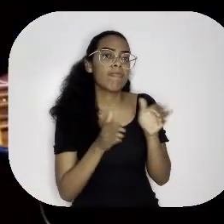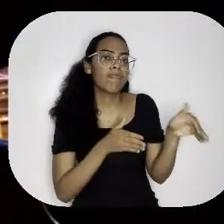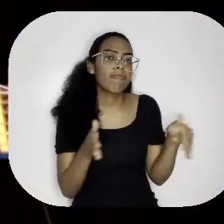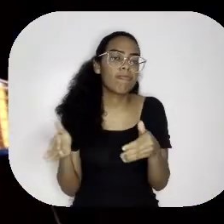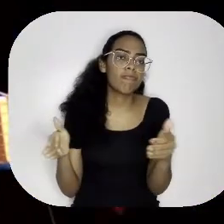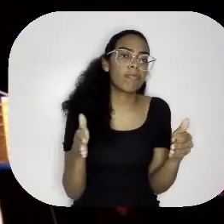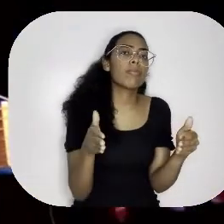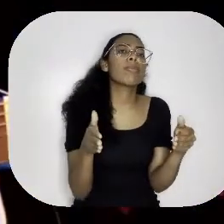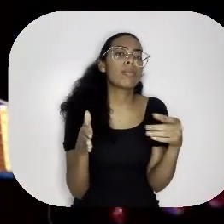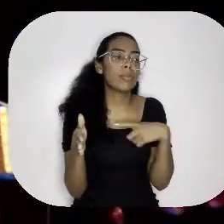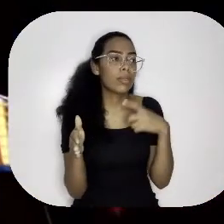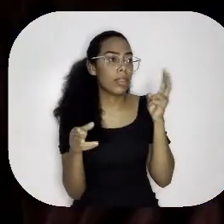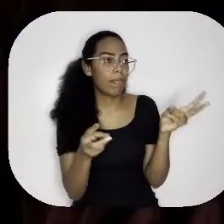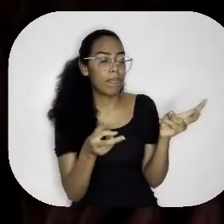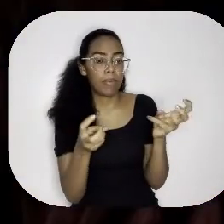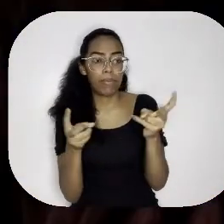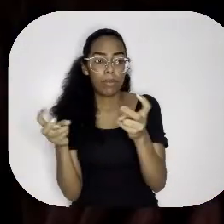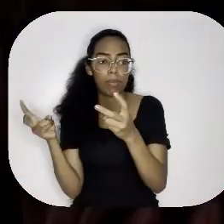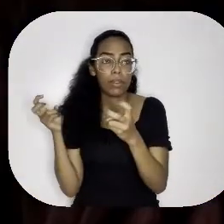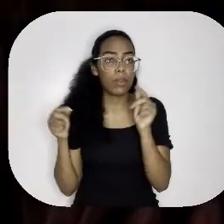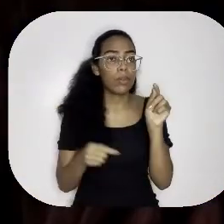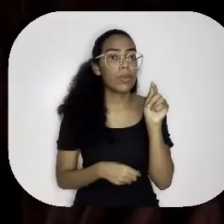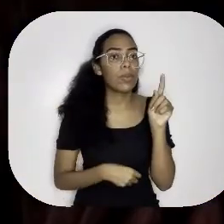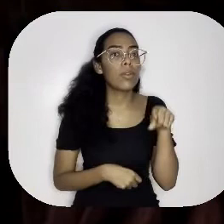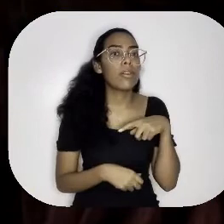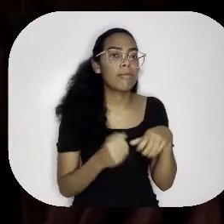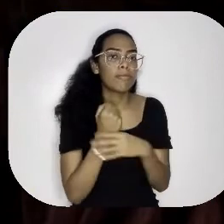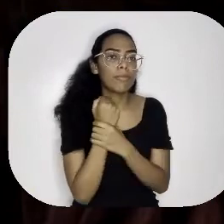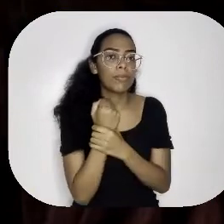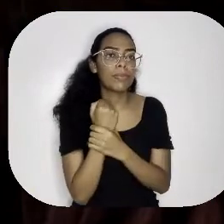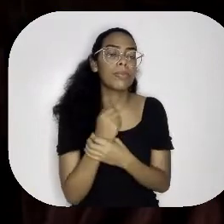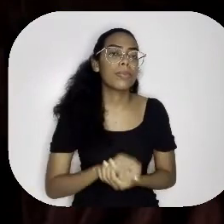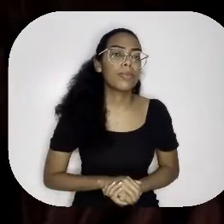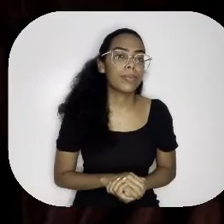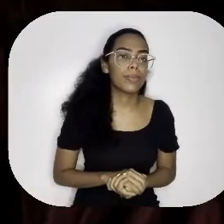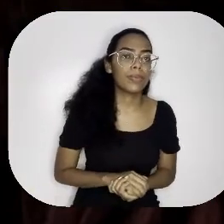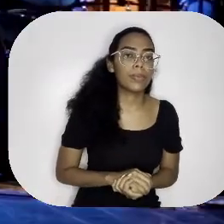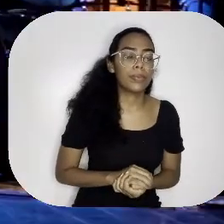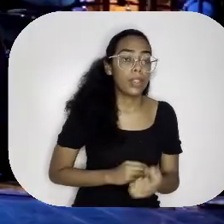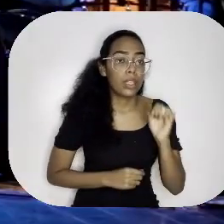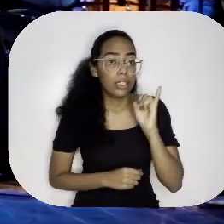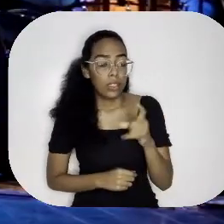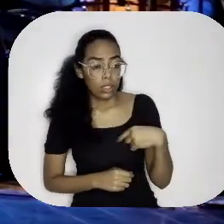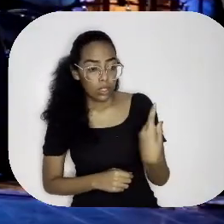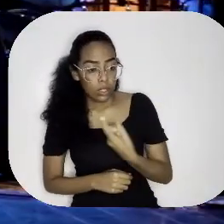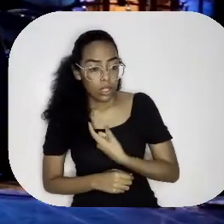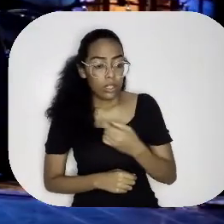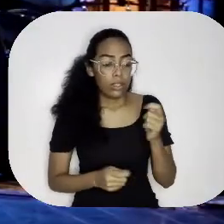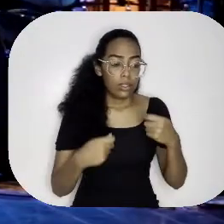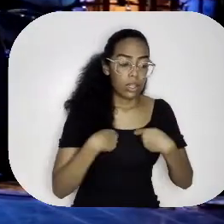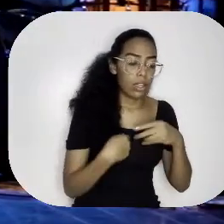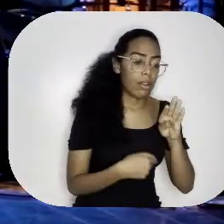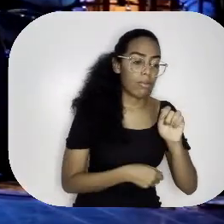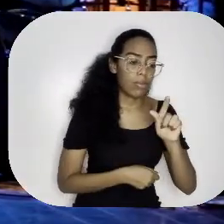pra seguir e caminhar, viver e se curar. Vocês, ser